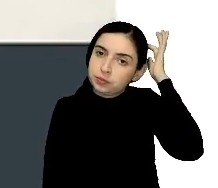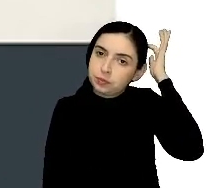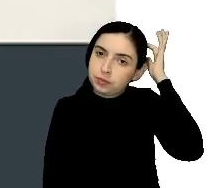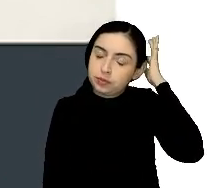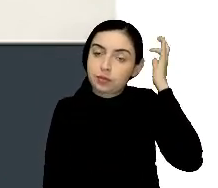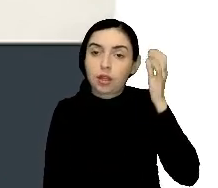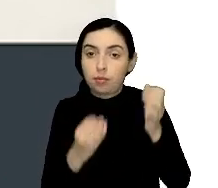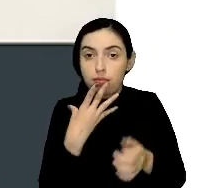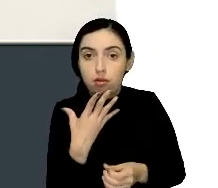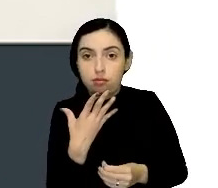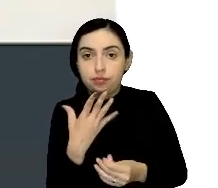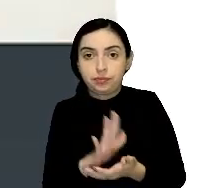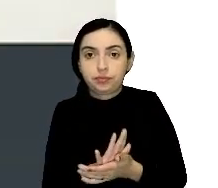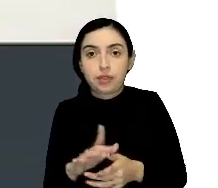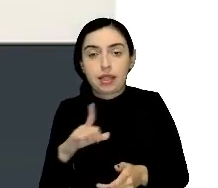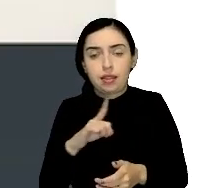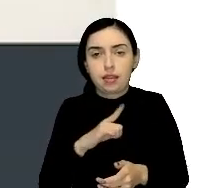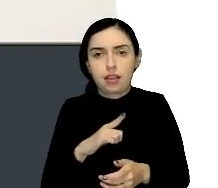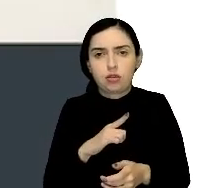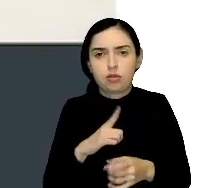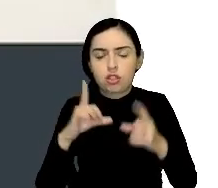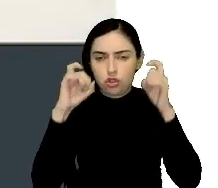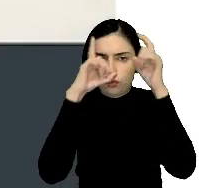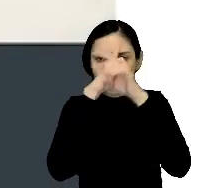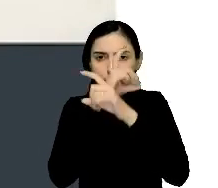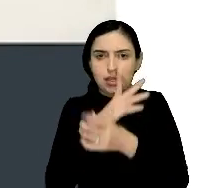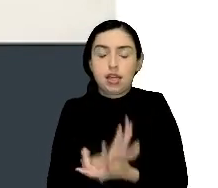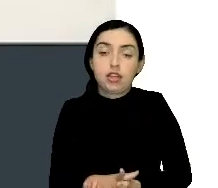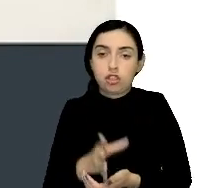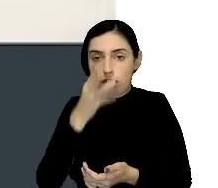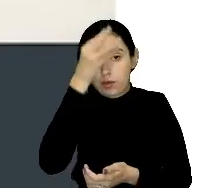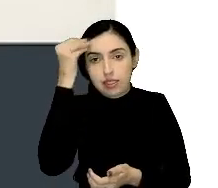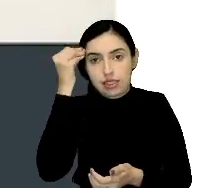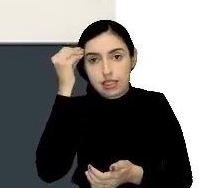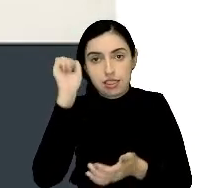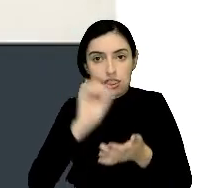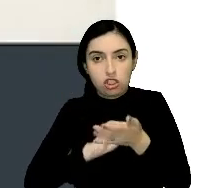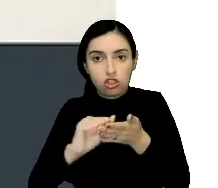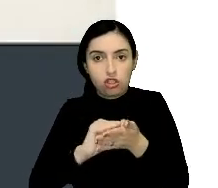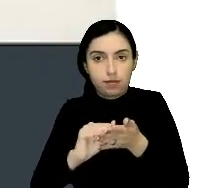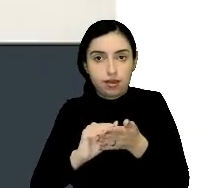Bom, eu tenho alguns desafios, que eu esqueci de apagar aquele primeiro.